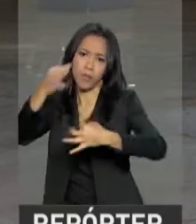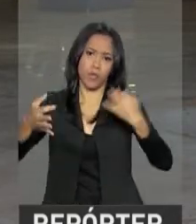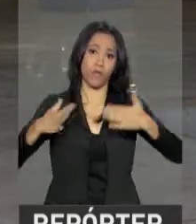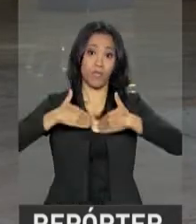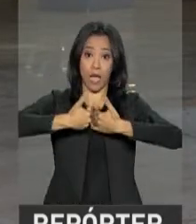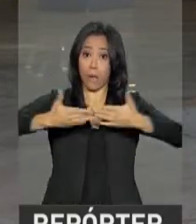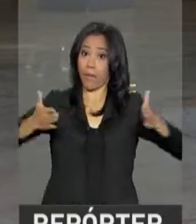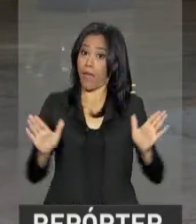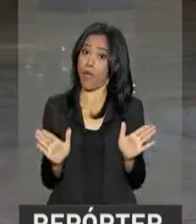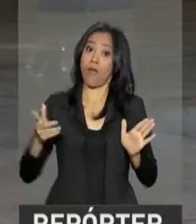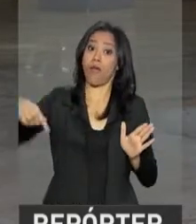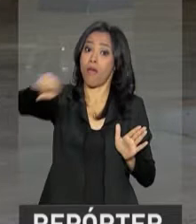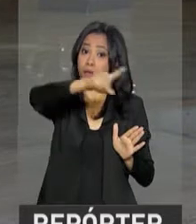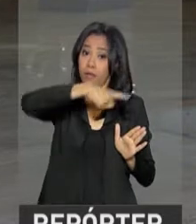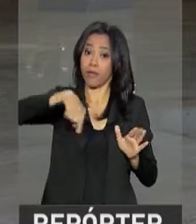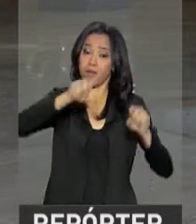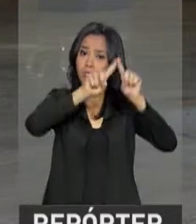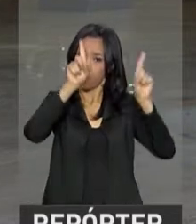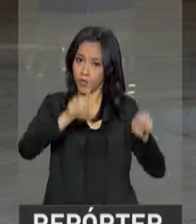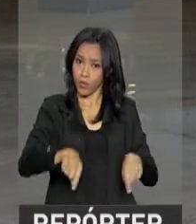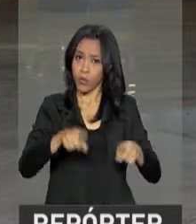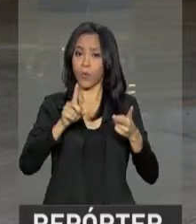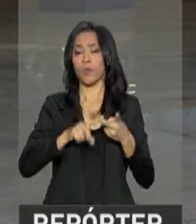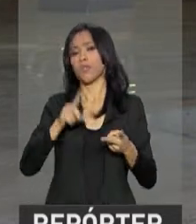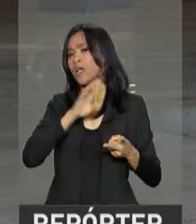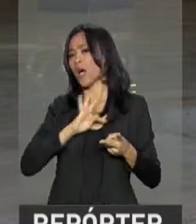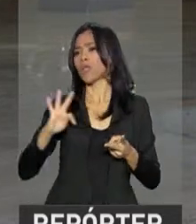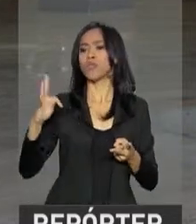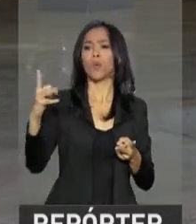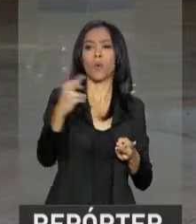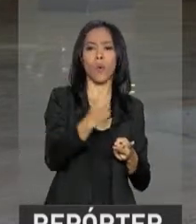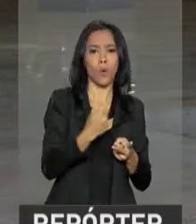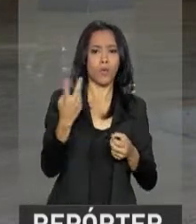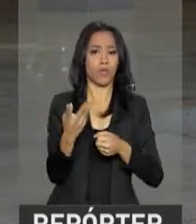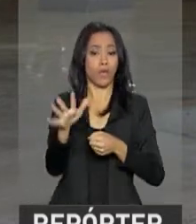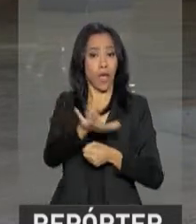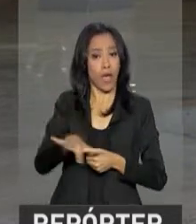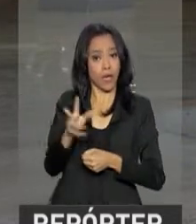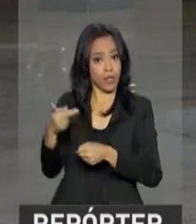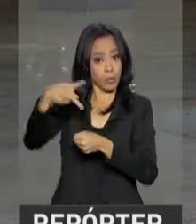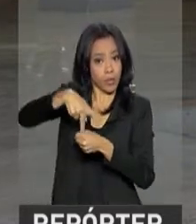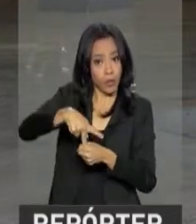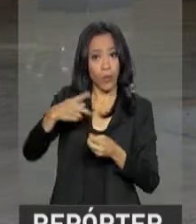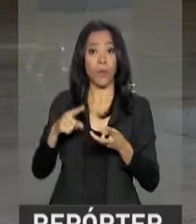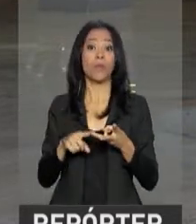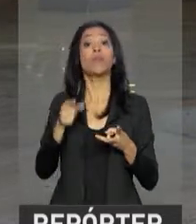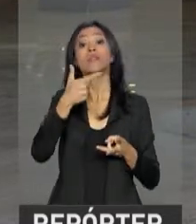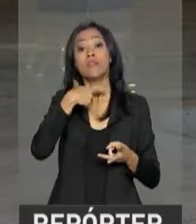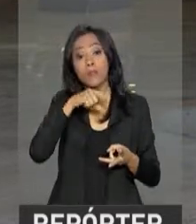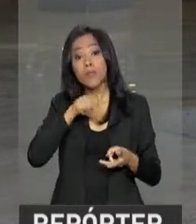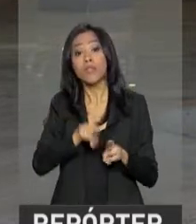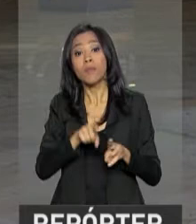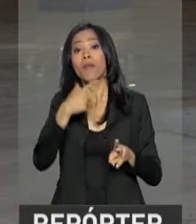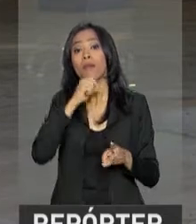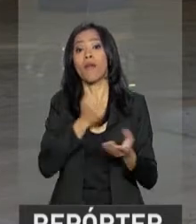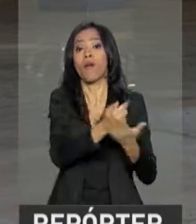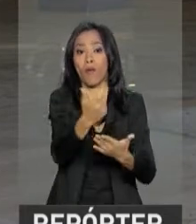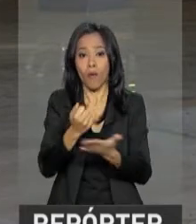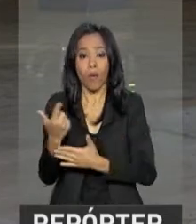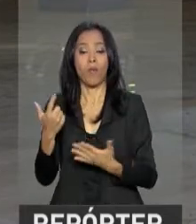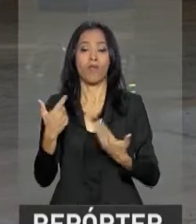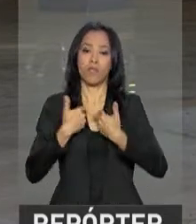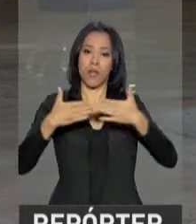vai ser aberta aos servidores públicos a todo o mercado petrolífero e também aos consumidores as sugestões